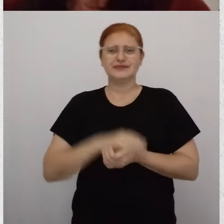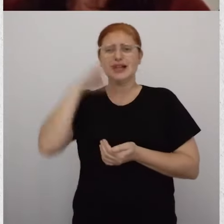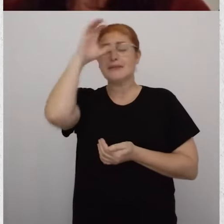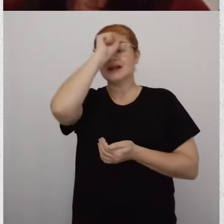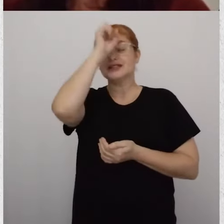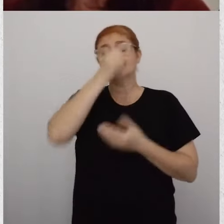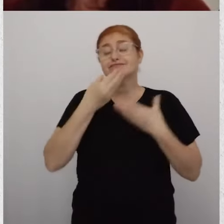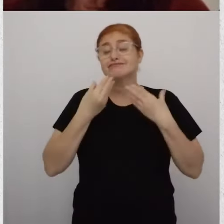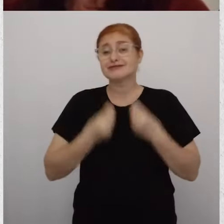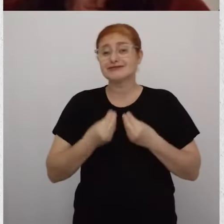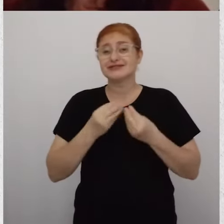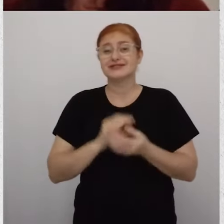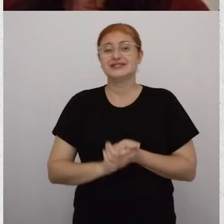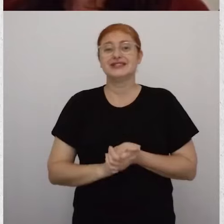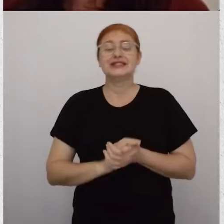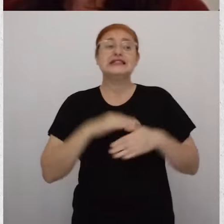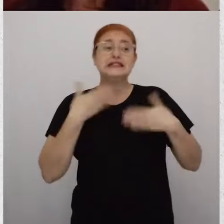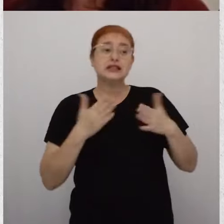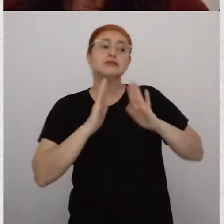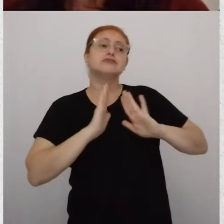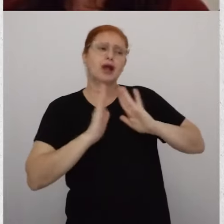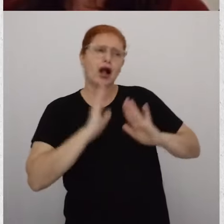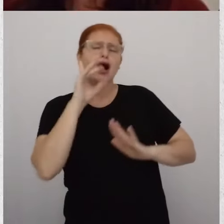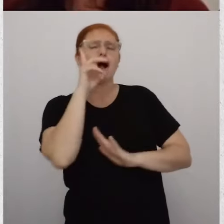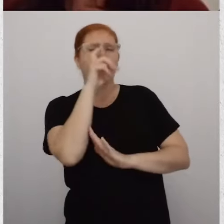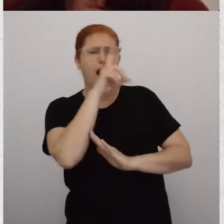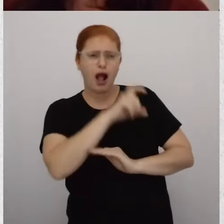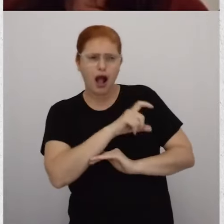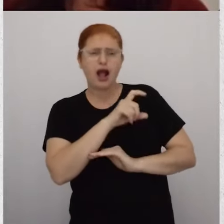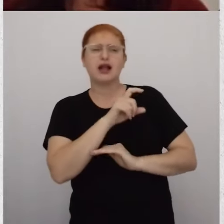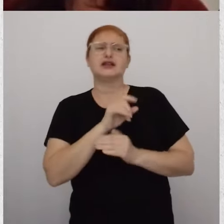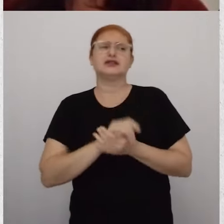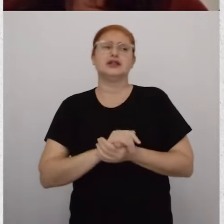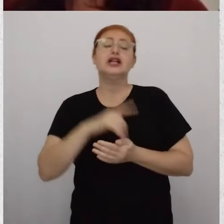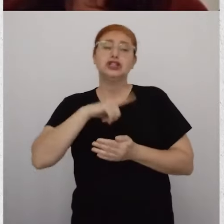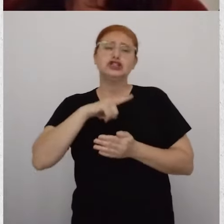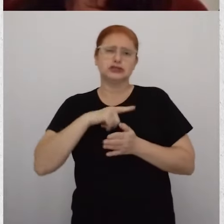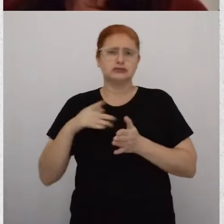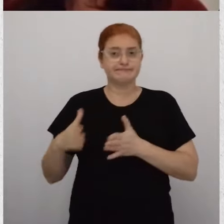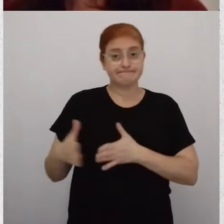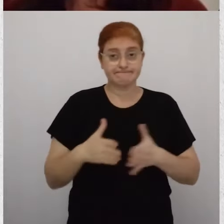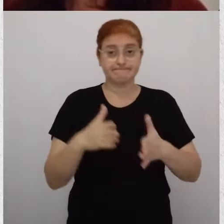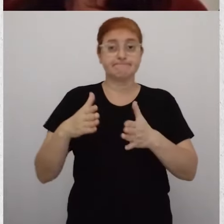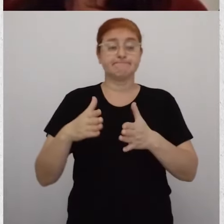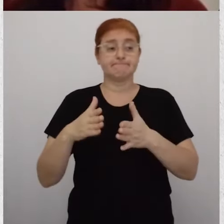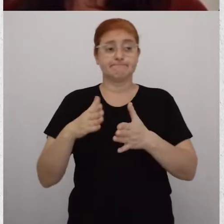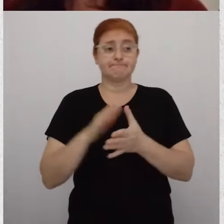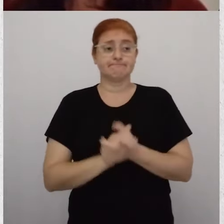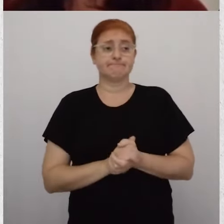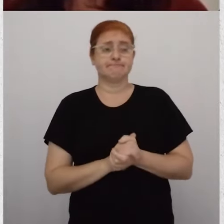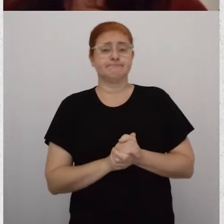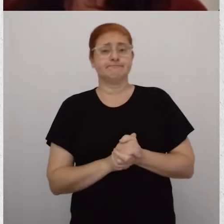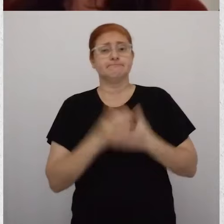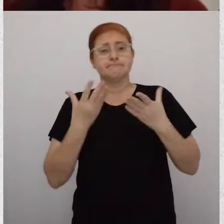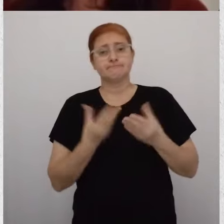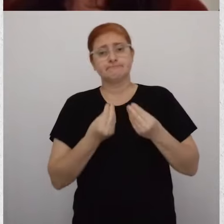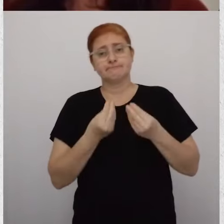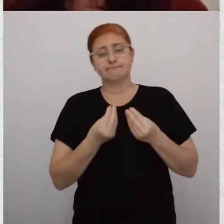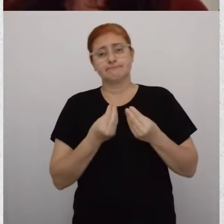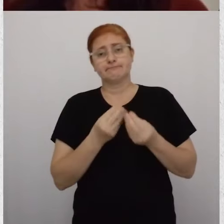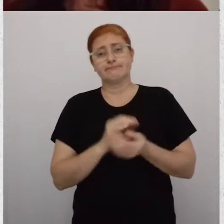muito. um período muito difícil que eu estava tomando uma trajetória de